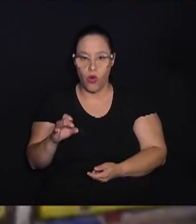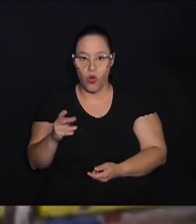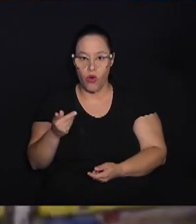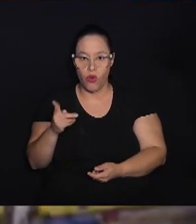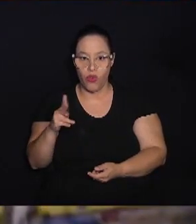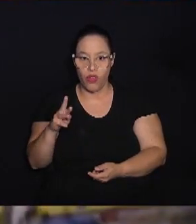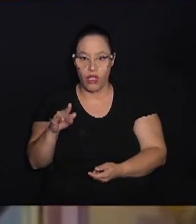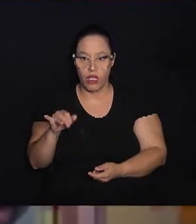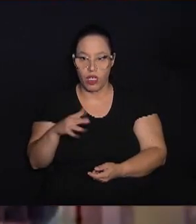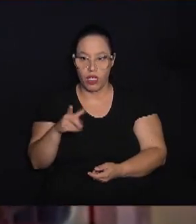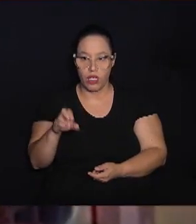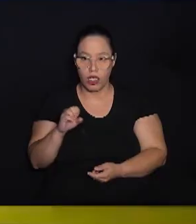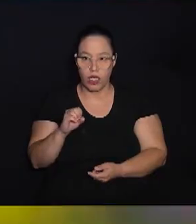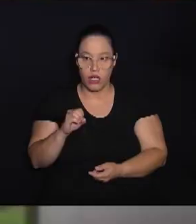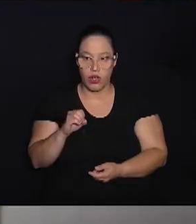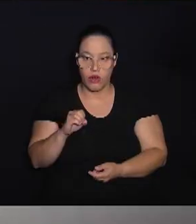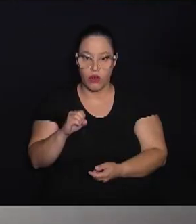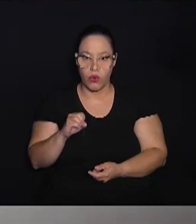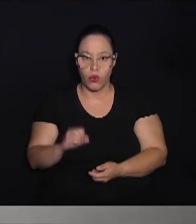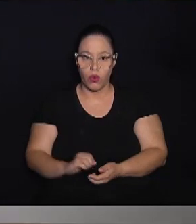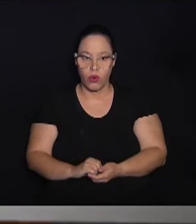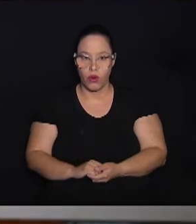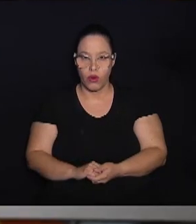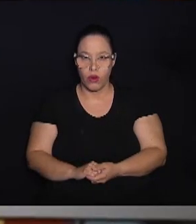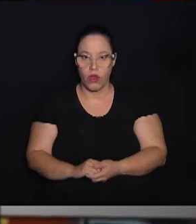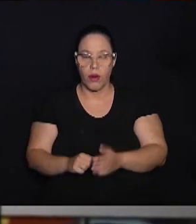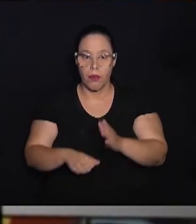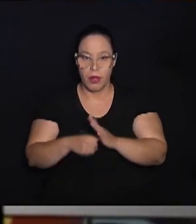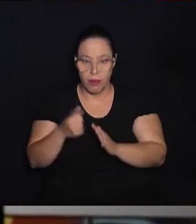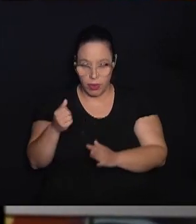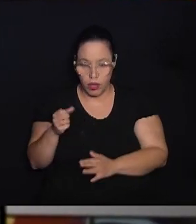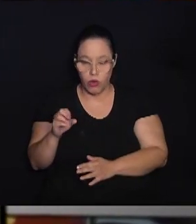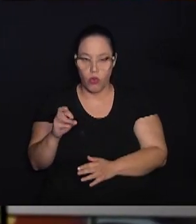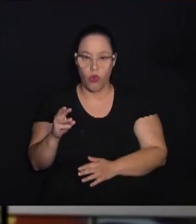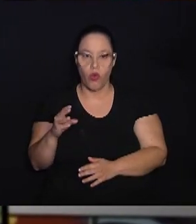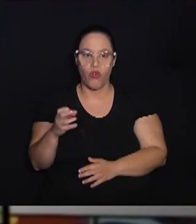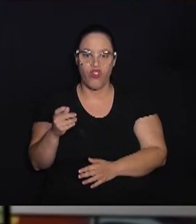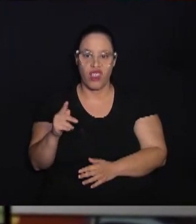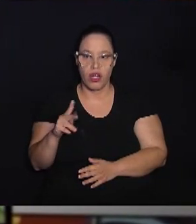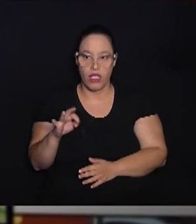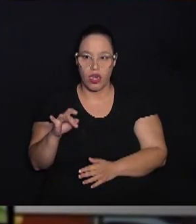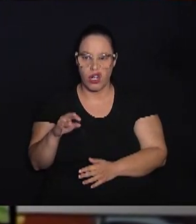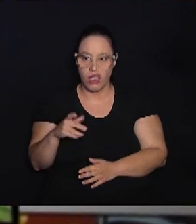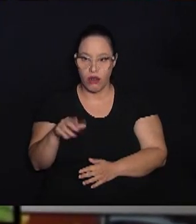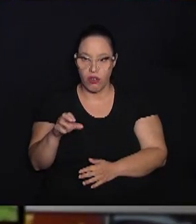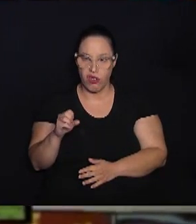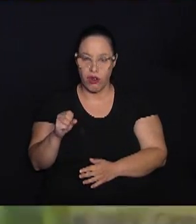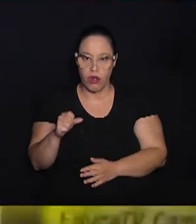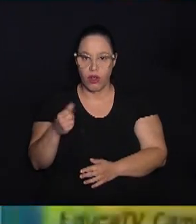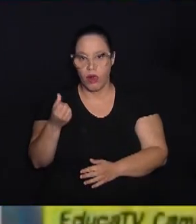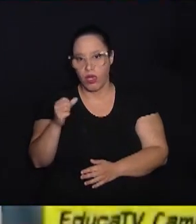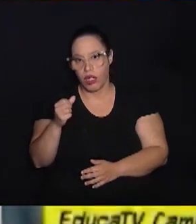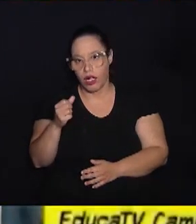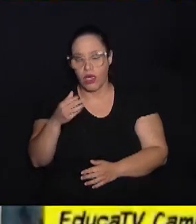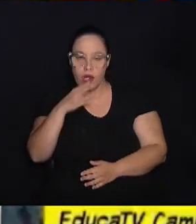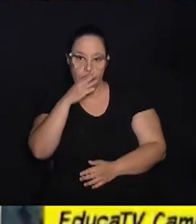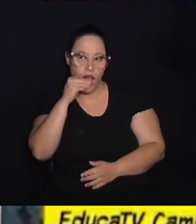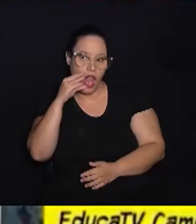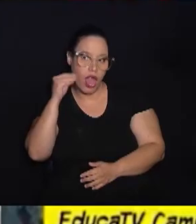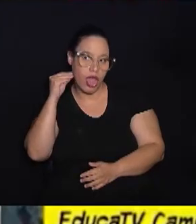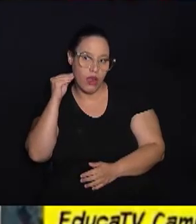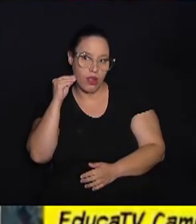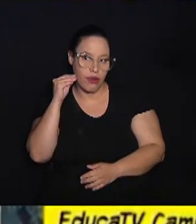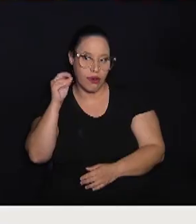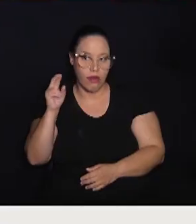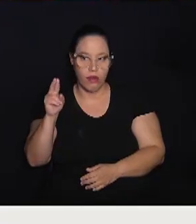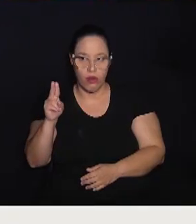milhares de pessoas milhões de pessoas a primeira convenção foi feita por seis adolescentes dos Estados Unidos né então é uma história e aí no no